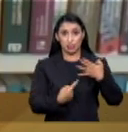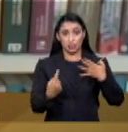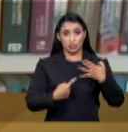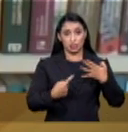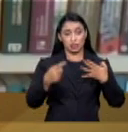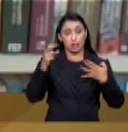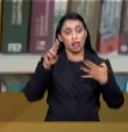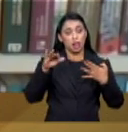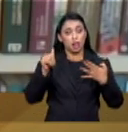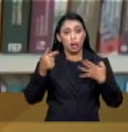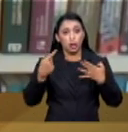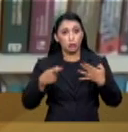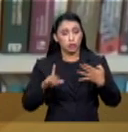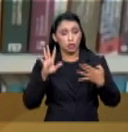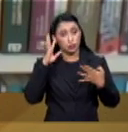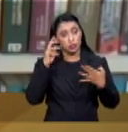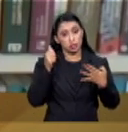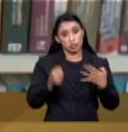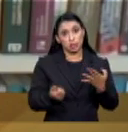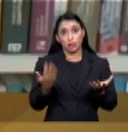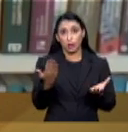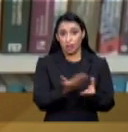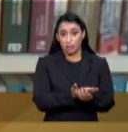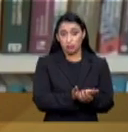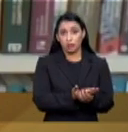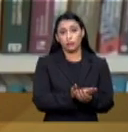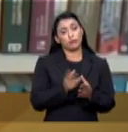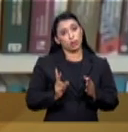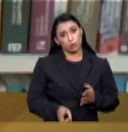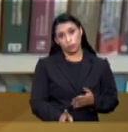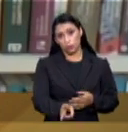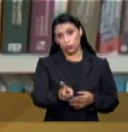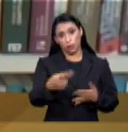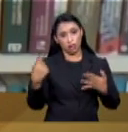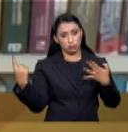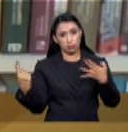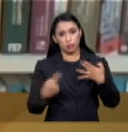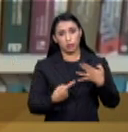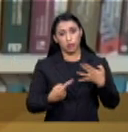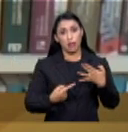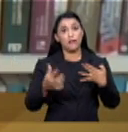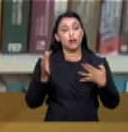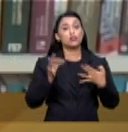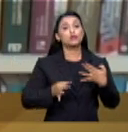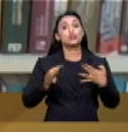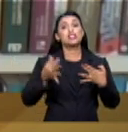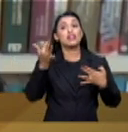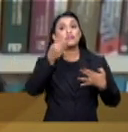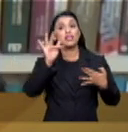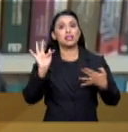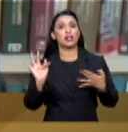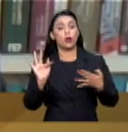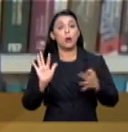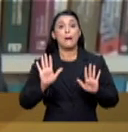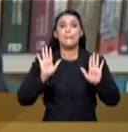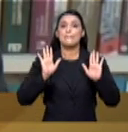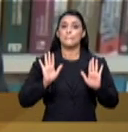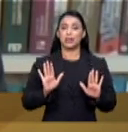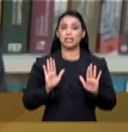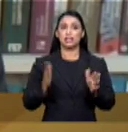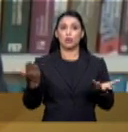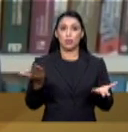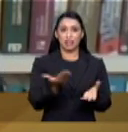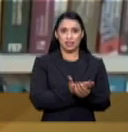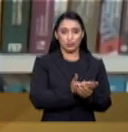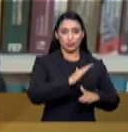há dúvida de que a ação tramitará em primeira instância ou na Justiça Federal. Mas se ela ajuiza uma ação